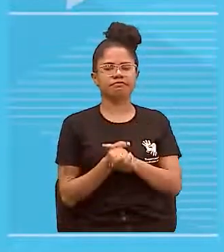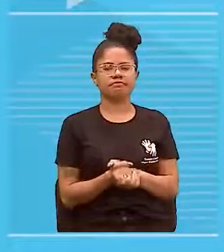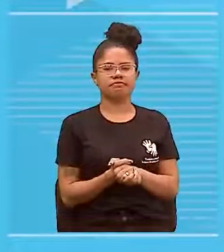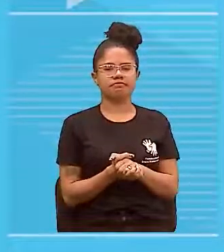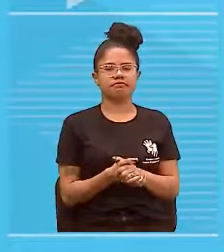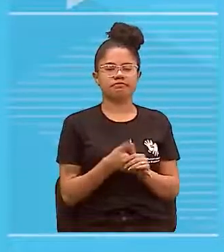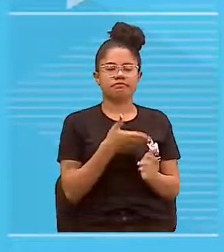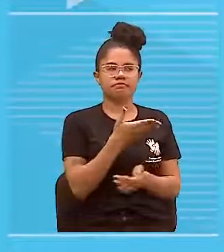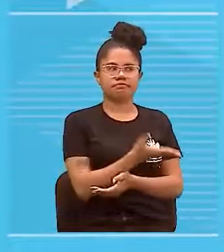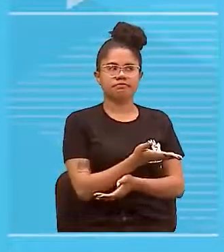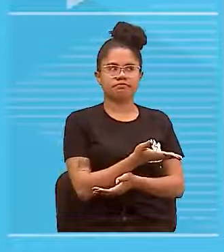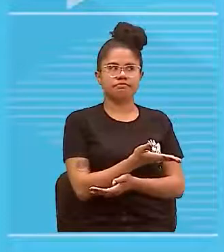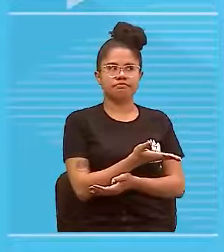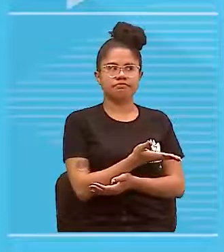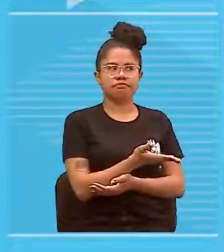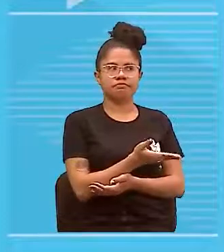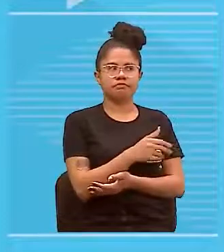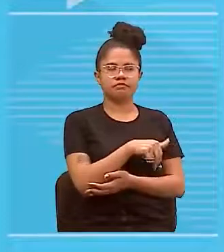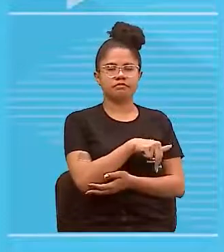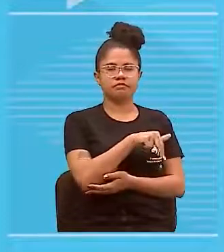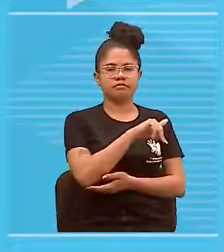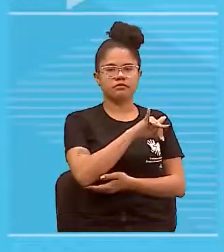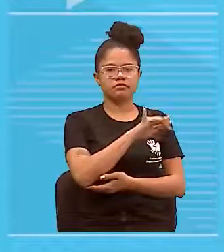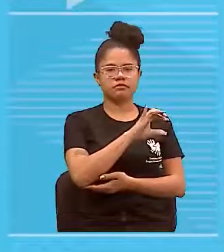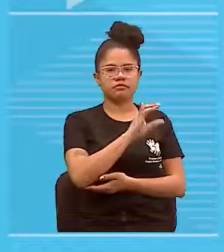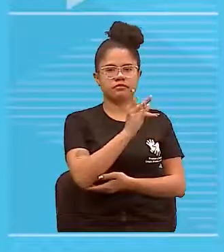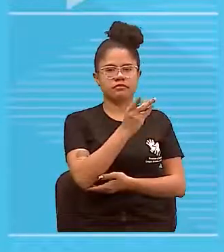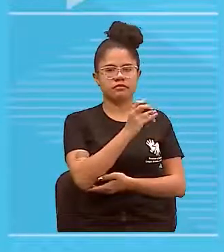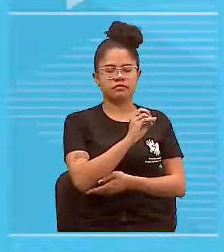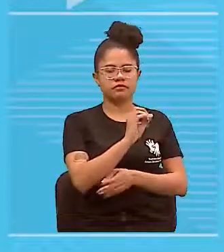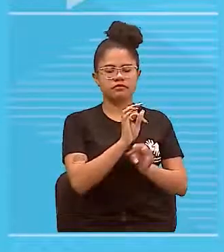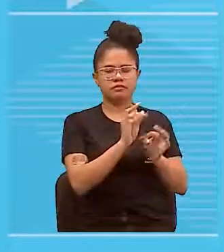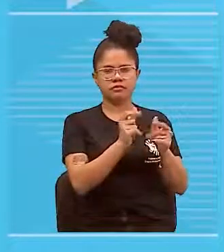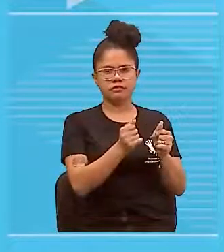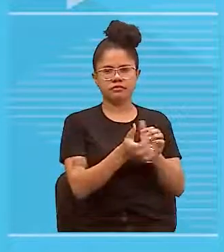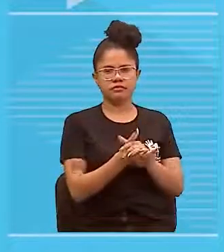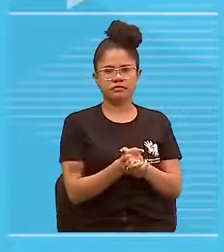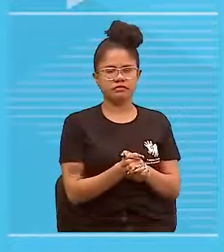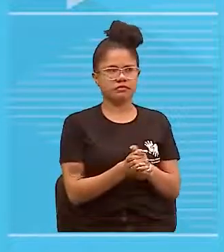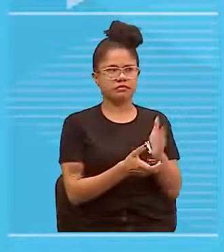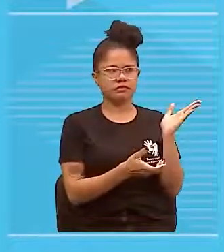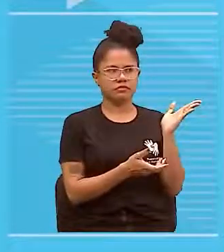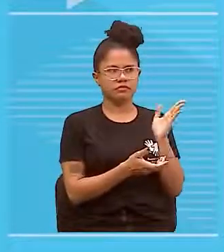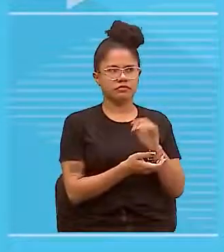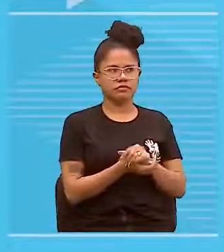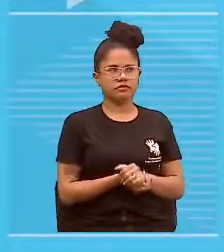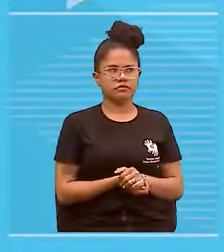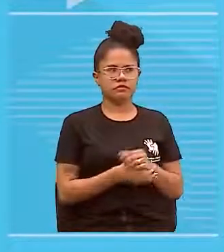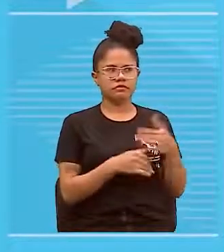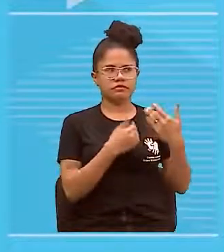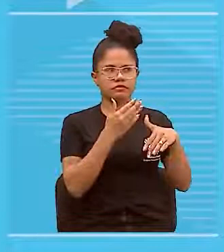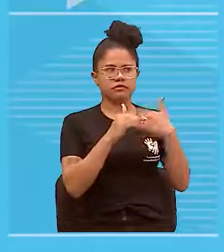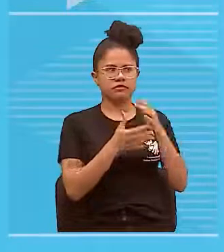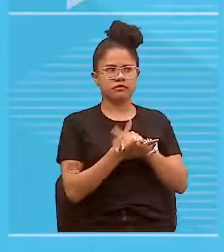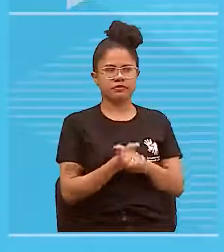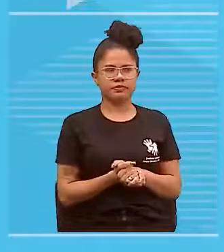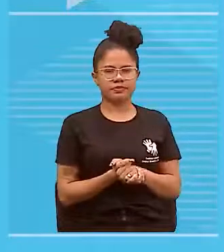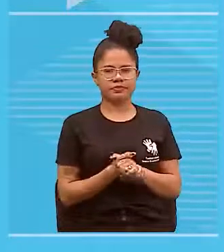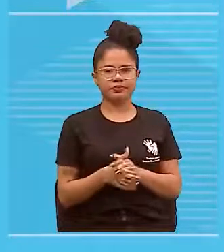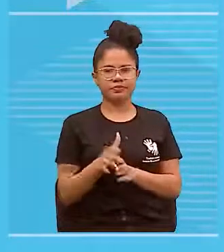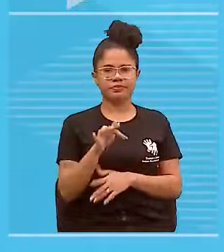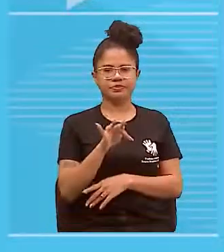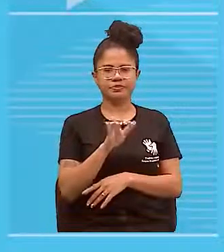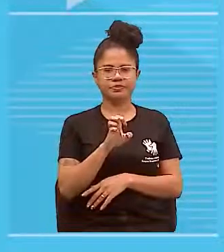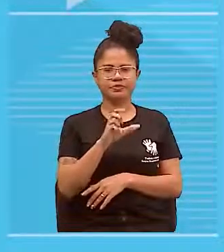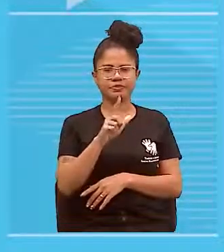nicho vai ser tudo isso, né? É, tudo isso que ele desempenha. Olha só, o Felipe fez uma pergunta